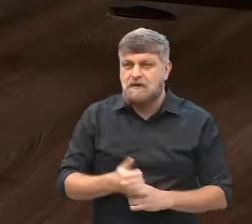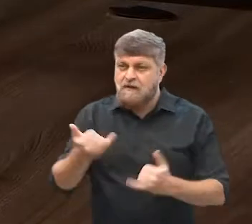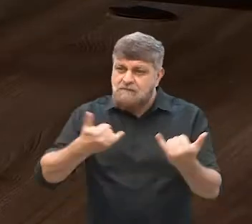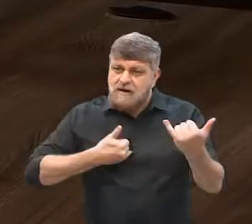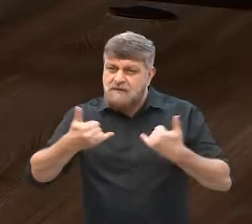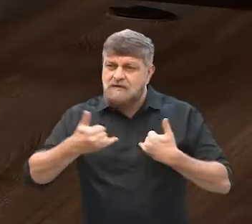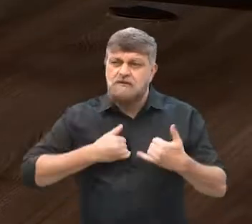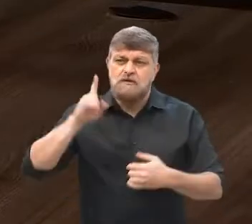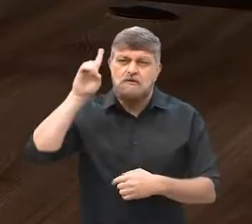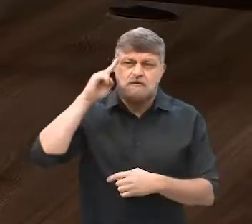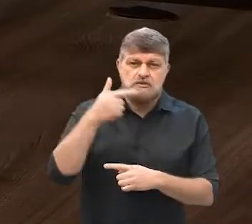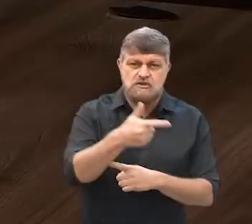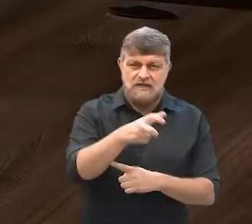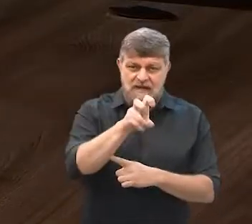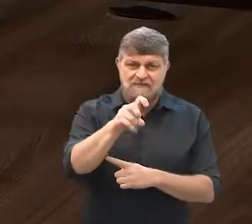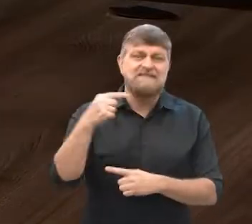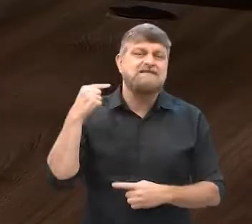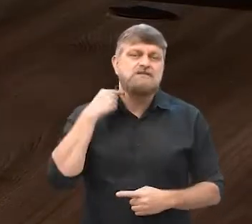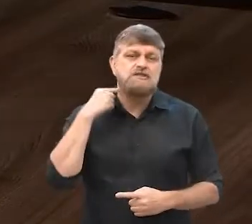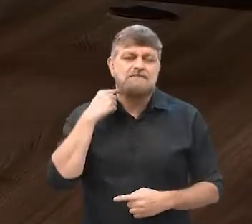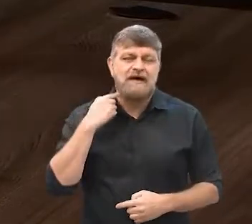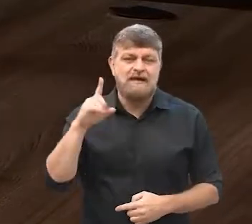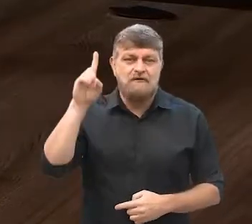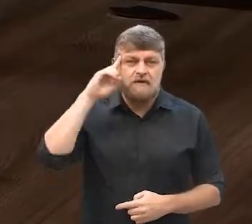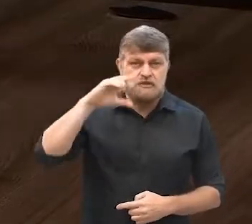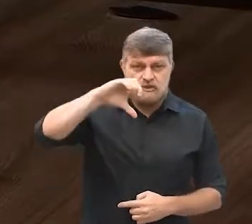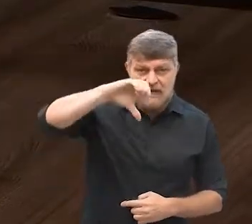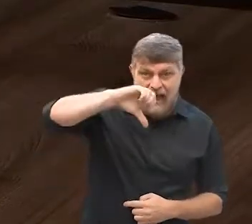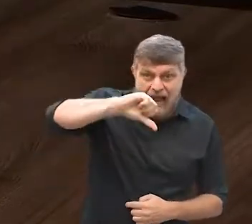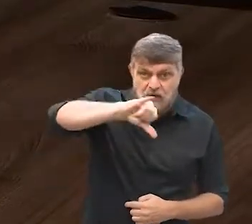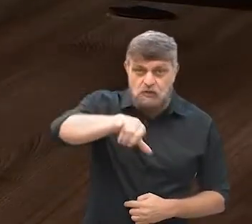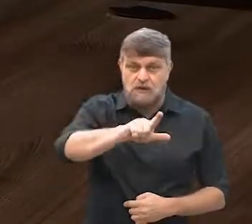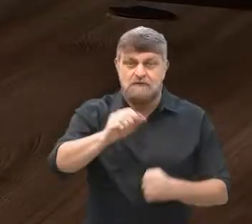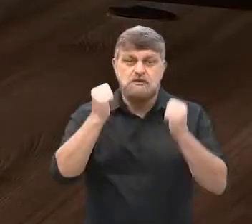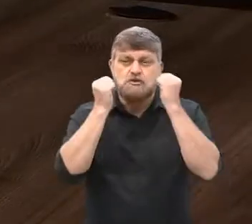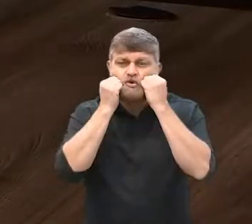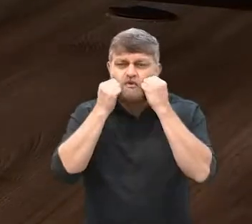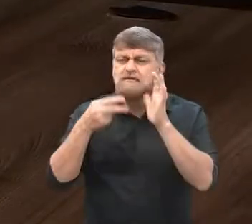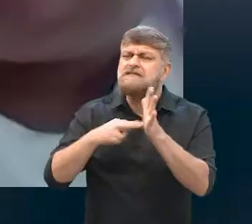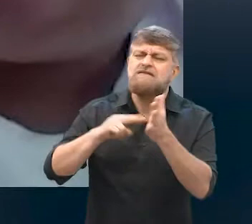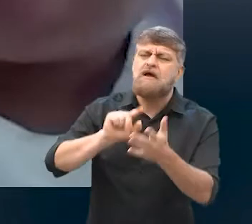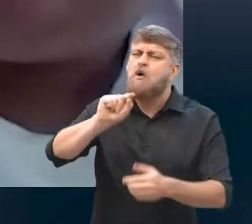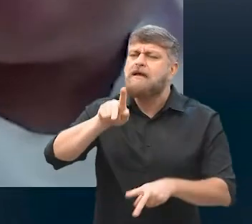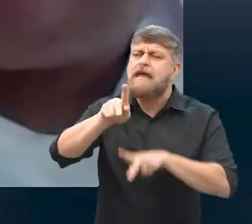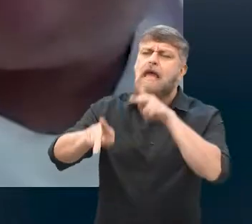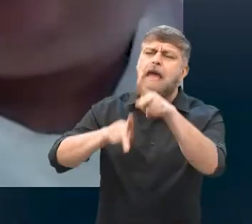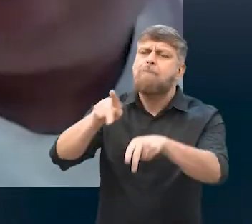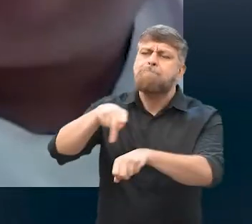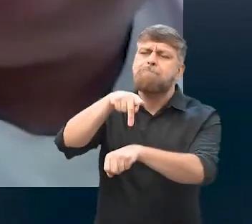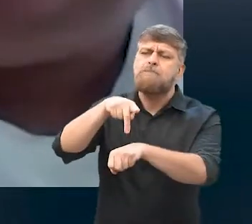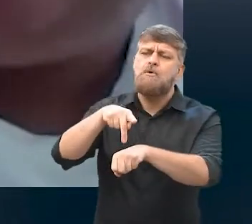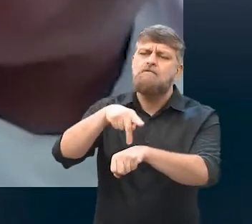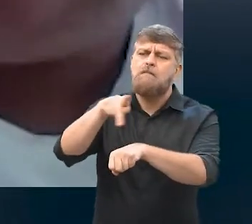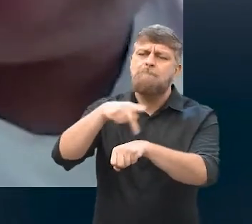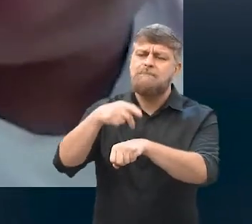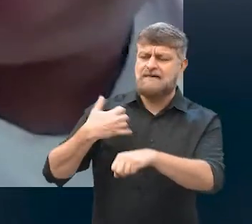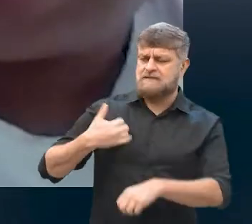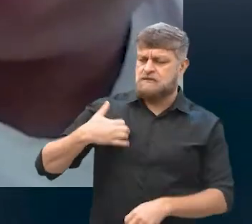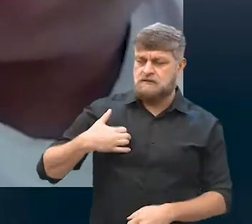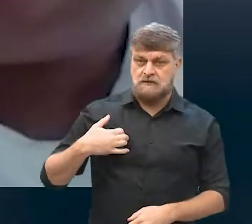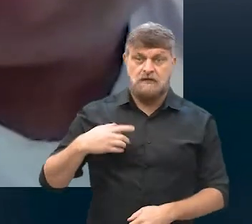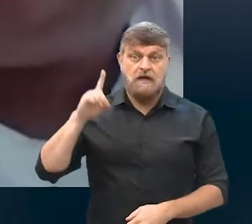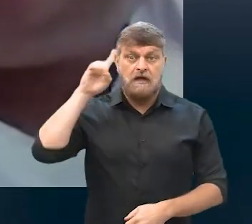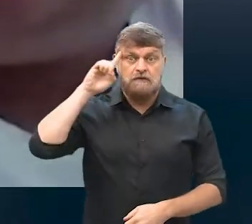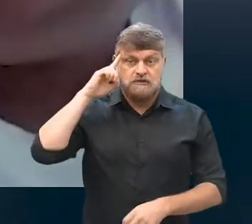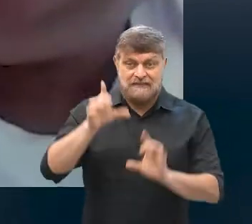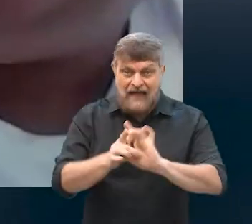gente, o 25 de maio e o 9 de julho, que datas são essas para os argentinos? Um dia da